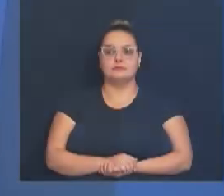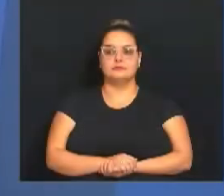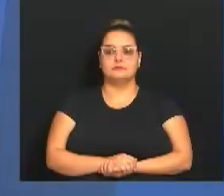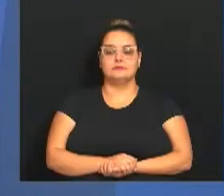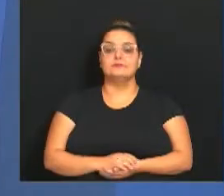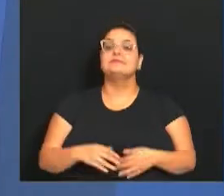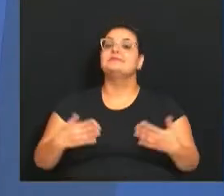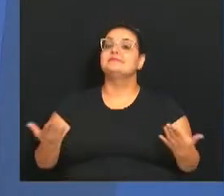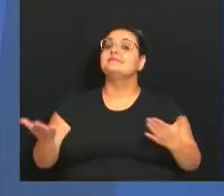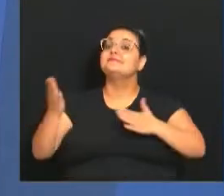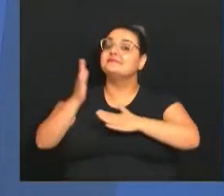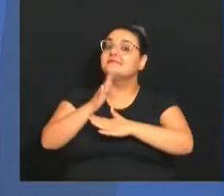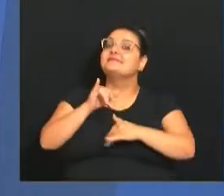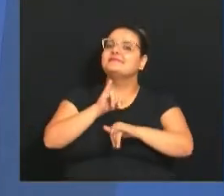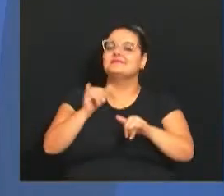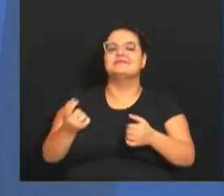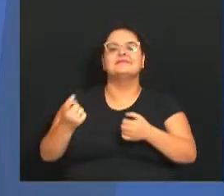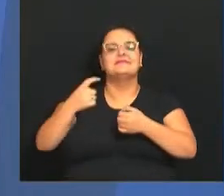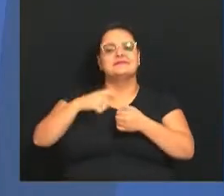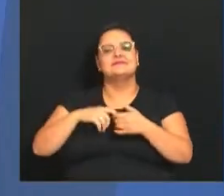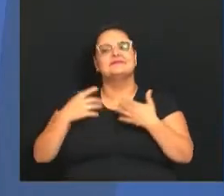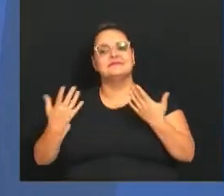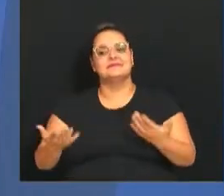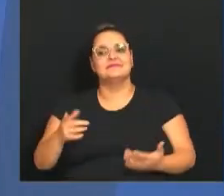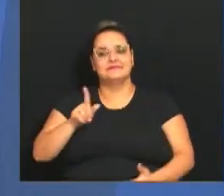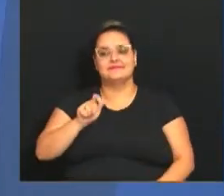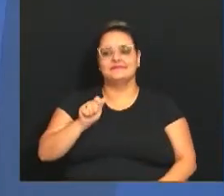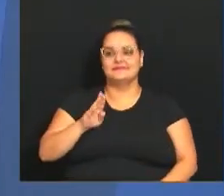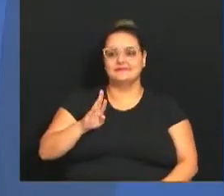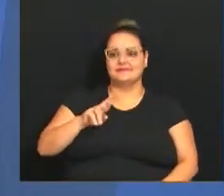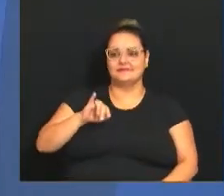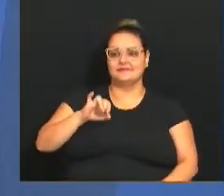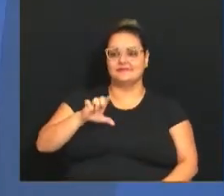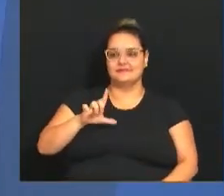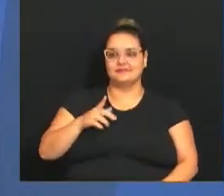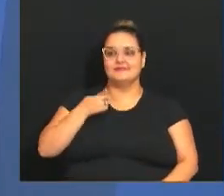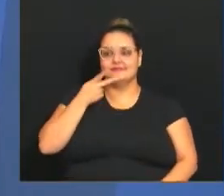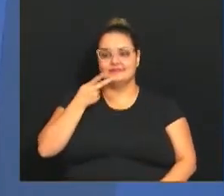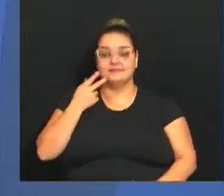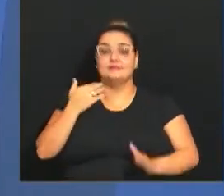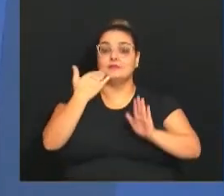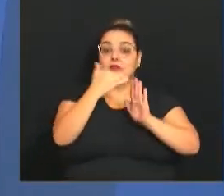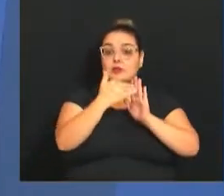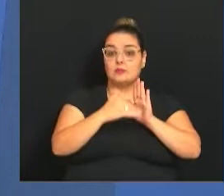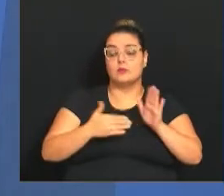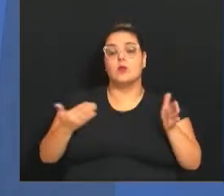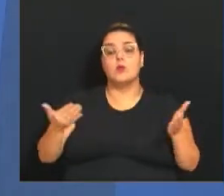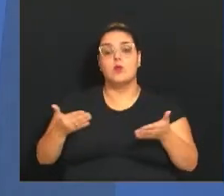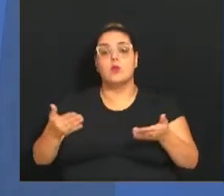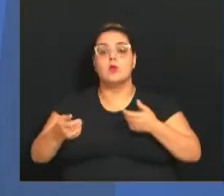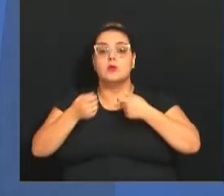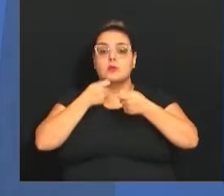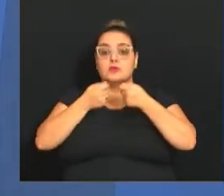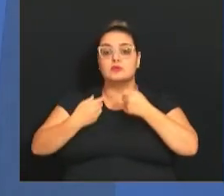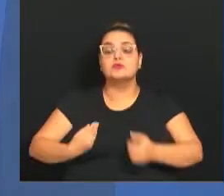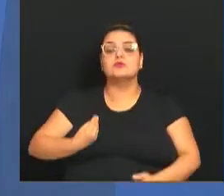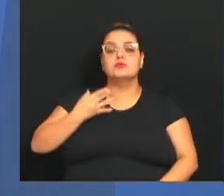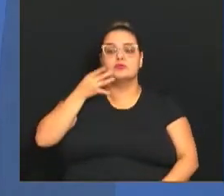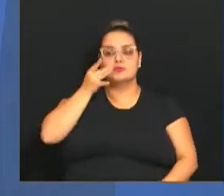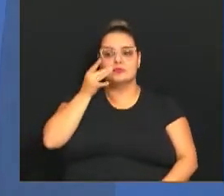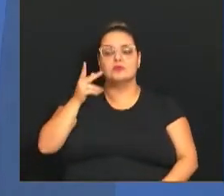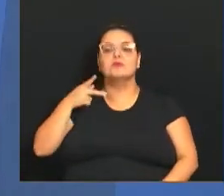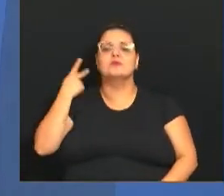Câmara Notícias de volta e agora, como o Gabriel adiantou, é hora do Em Pauta, que hoje entrevista ao vivo a